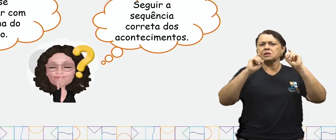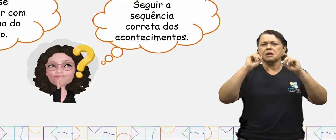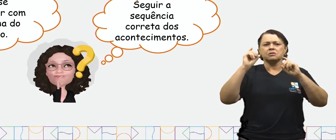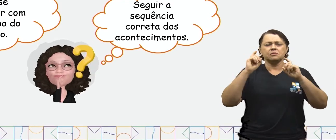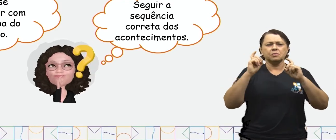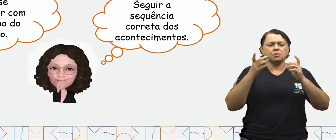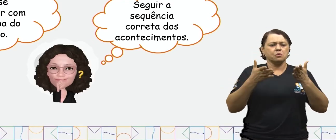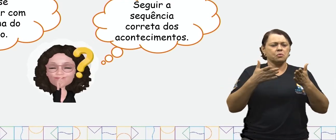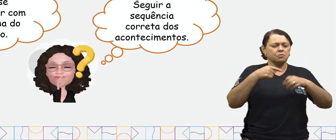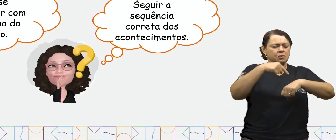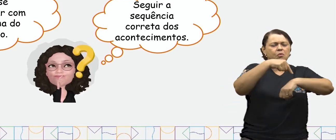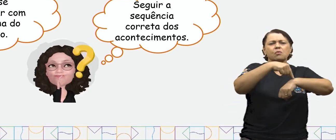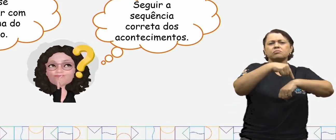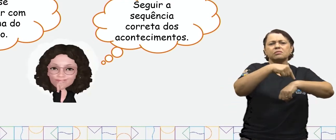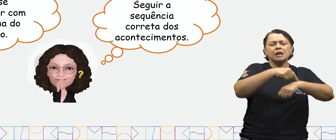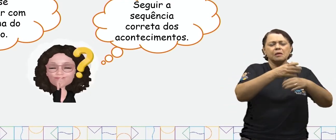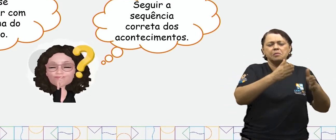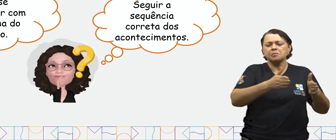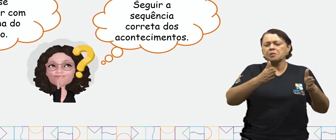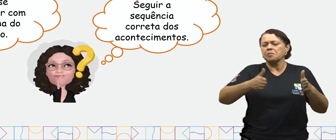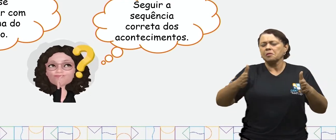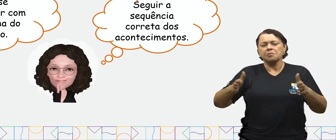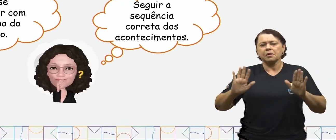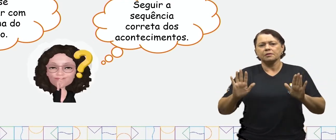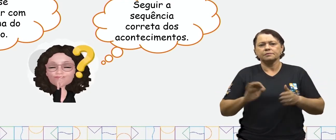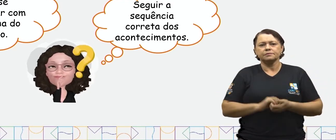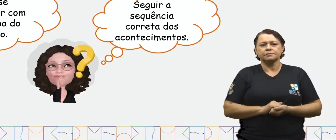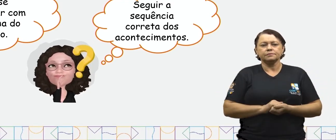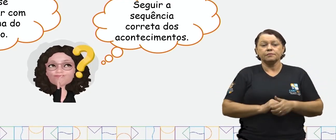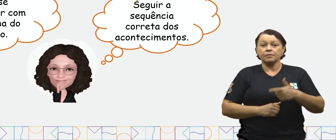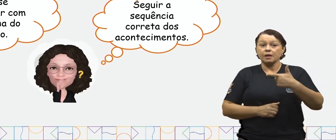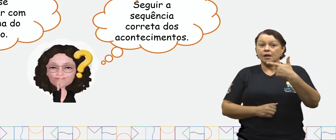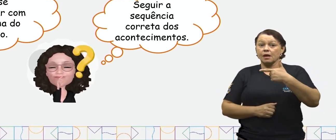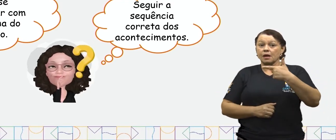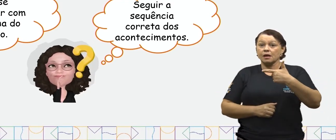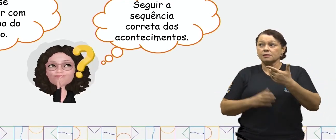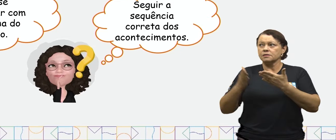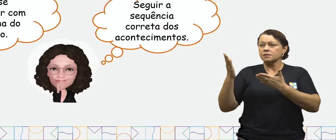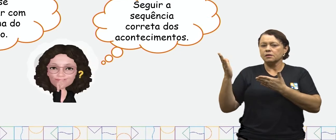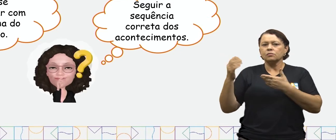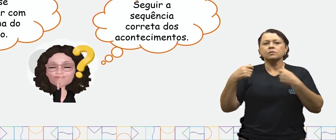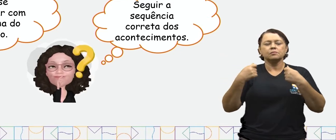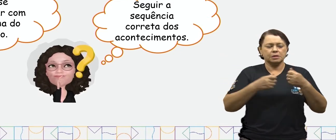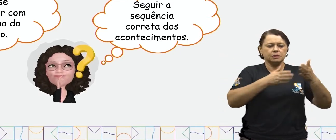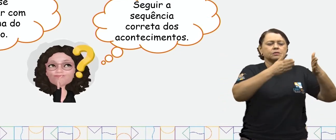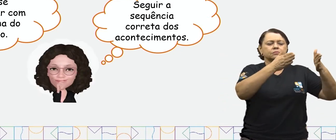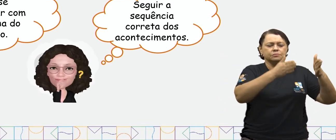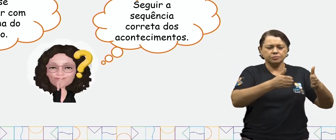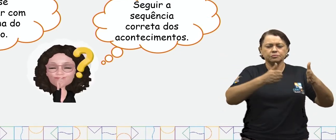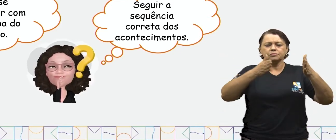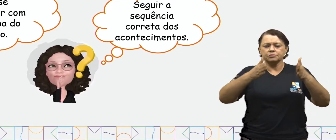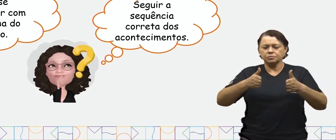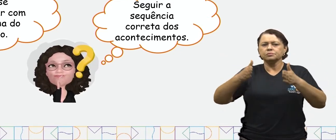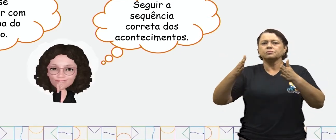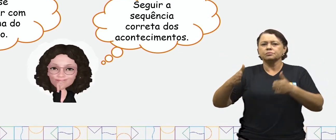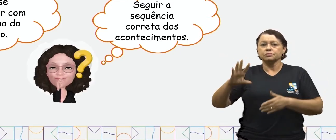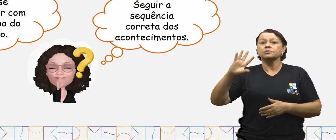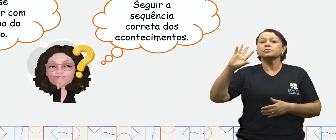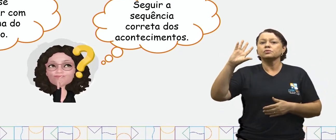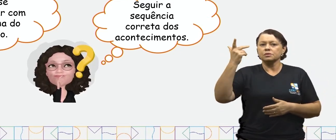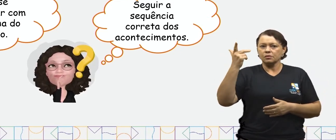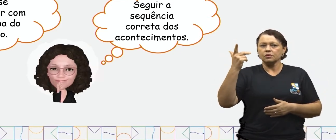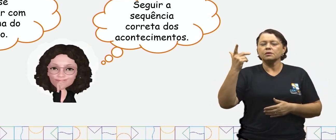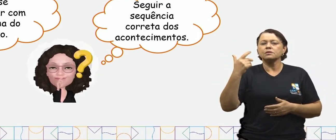diz: não se preocupar com uma linha do tempo. A segunda opção diz: seguir a sequência correta